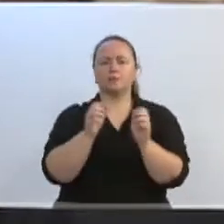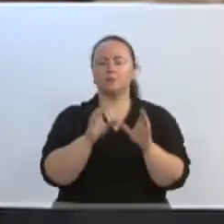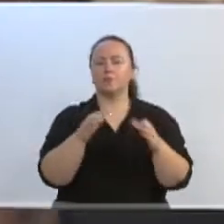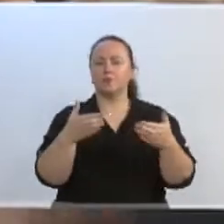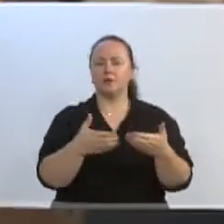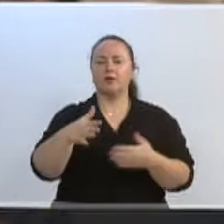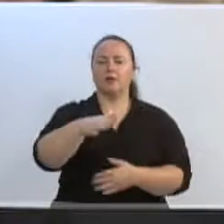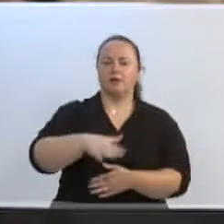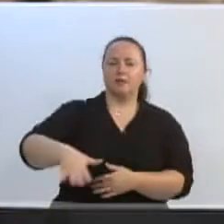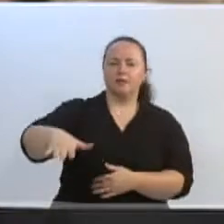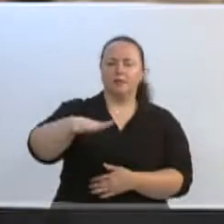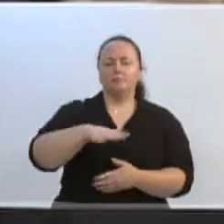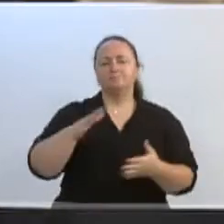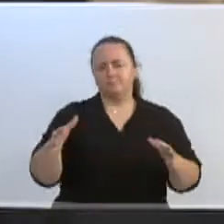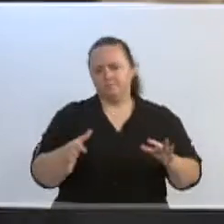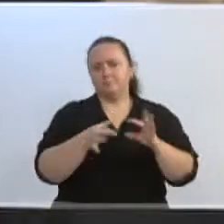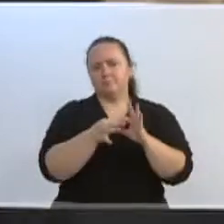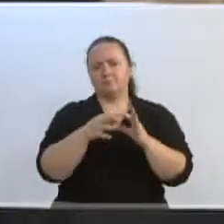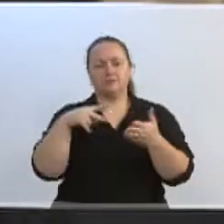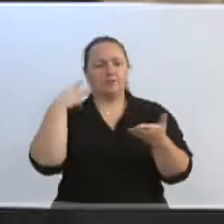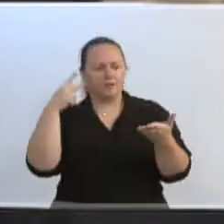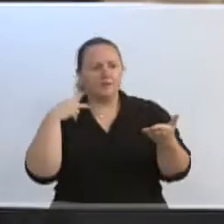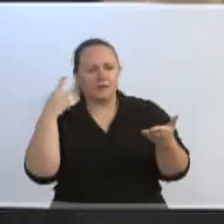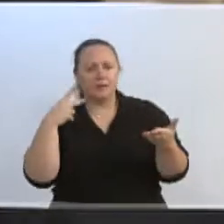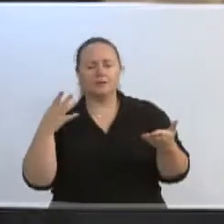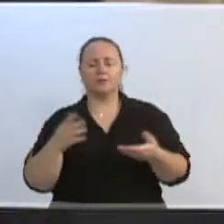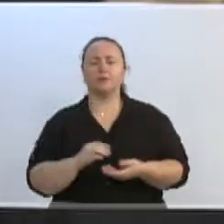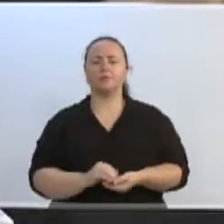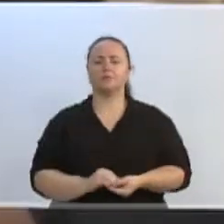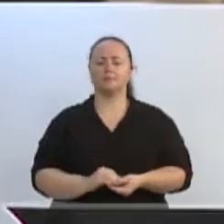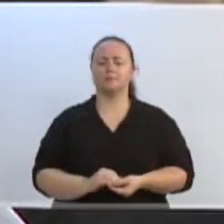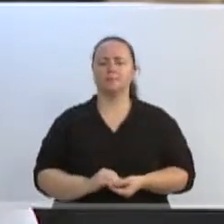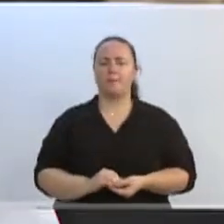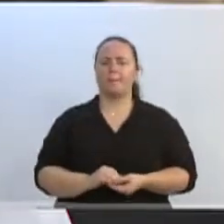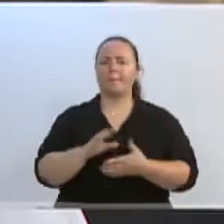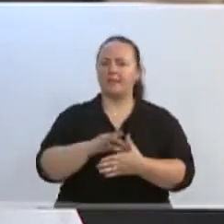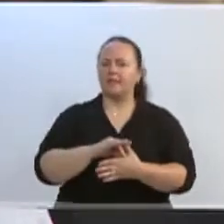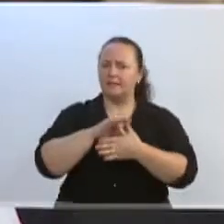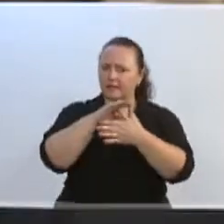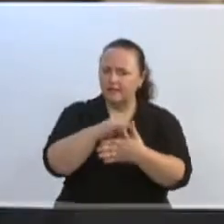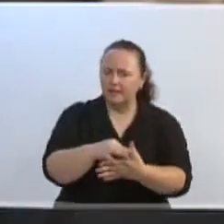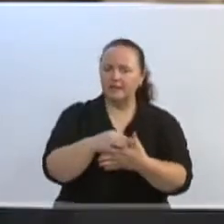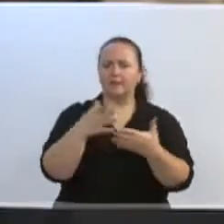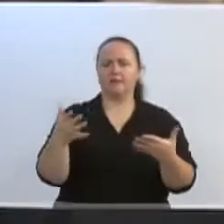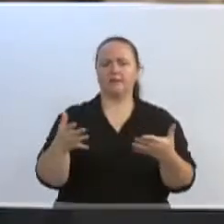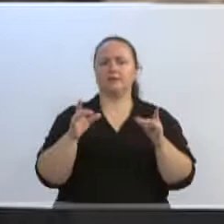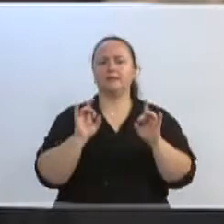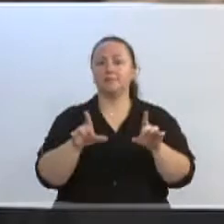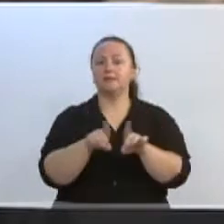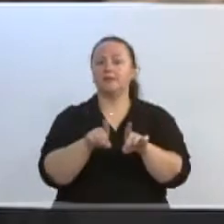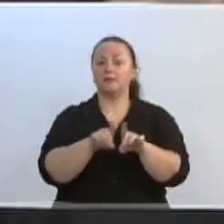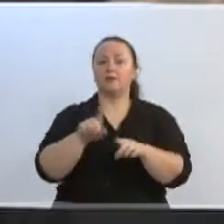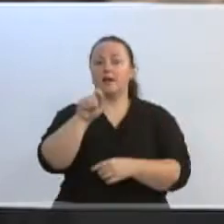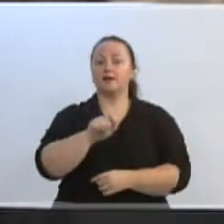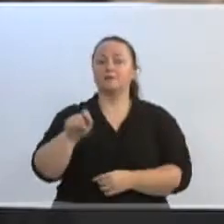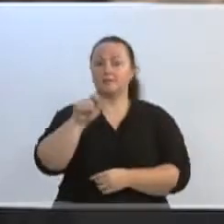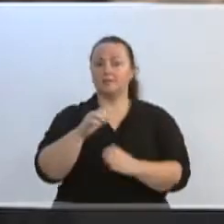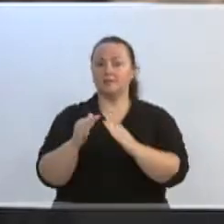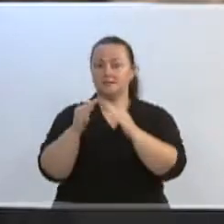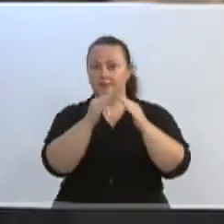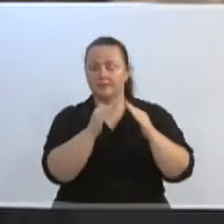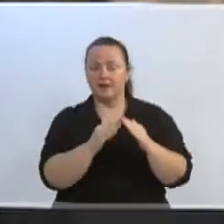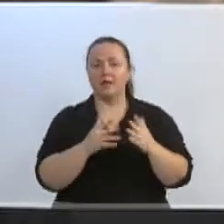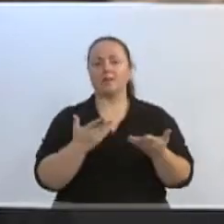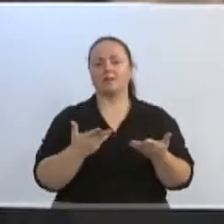região em conjunto com os demais vereadores que fazem parte daquela comissão as lideranças comunitárias especial as associações de moradores no que tange